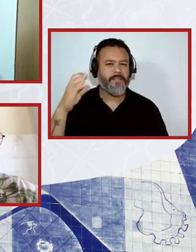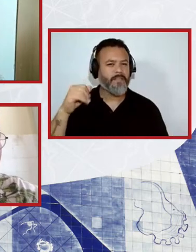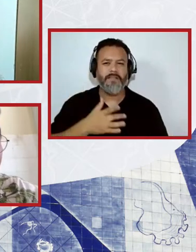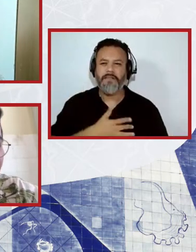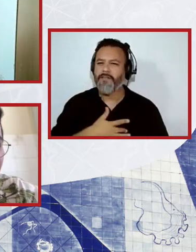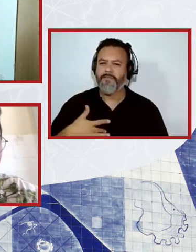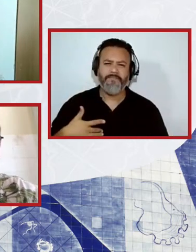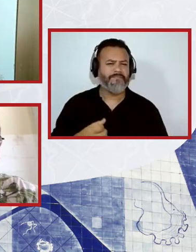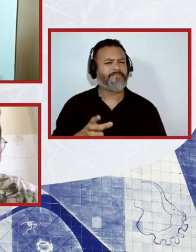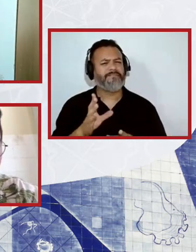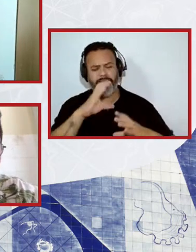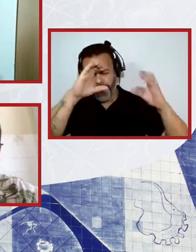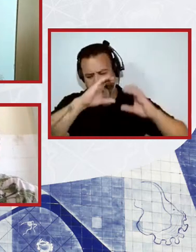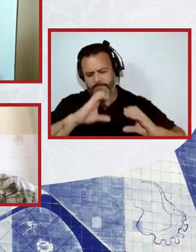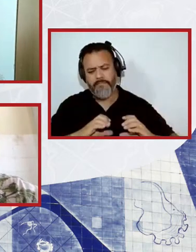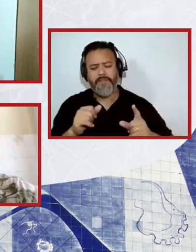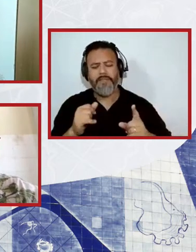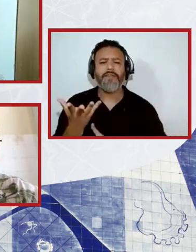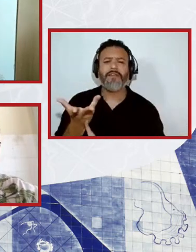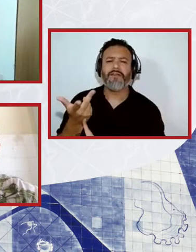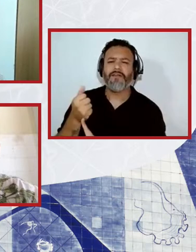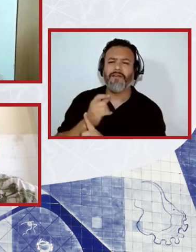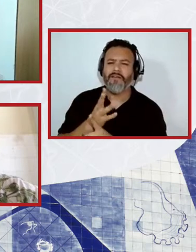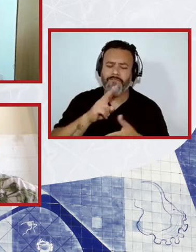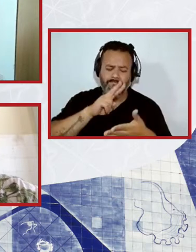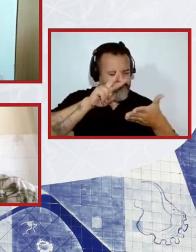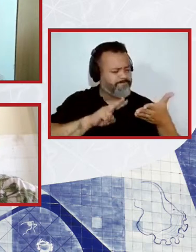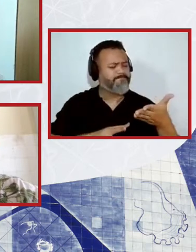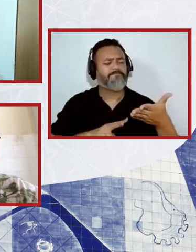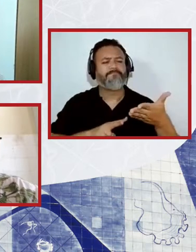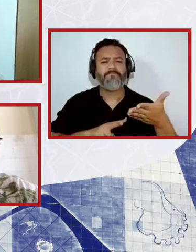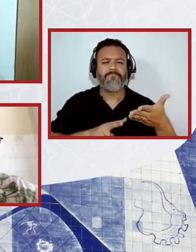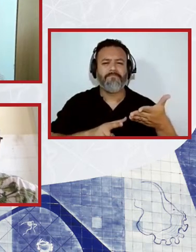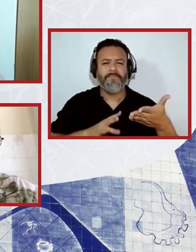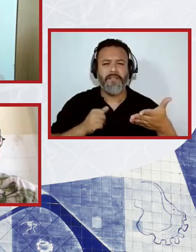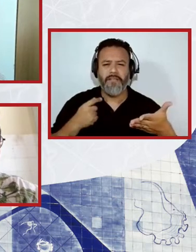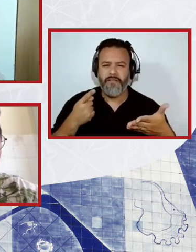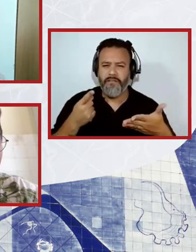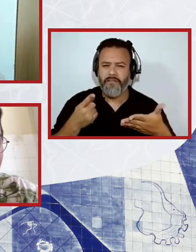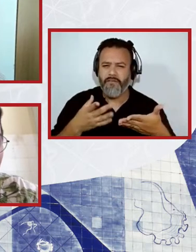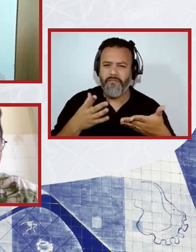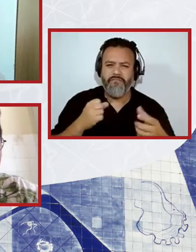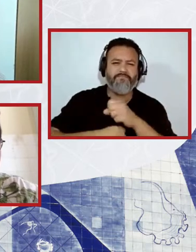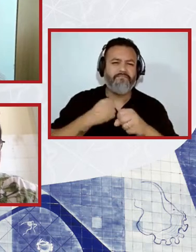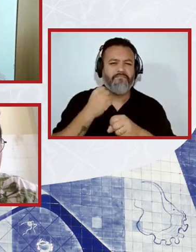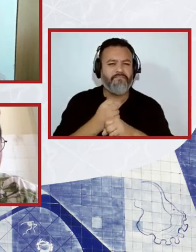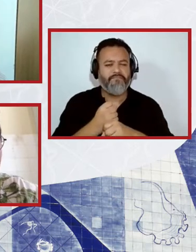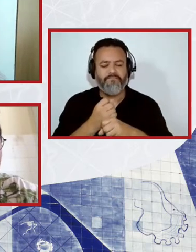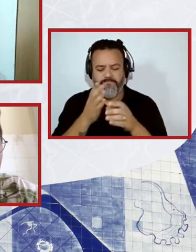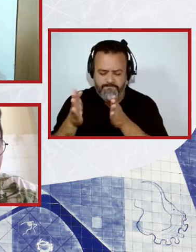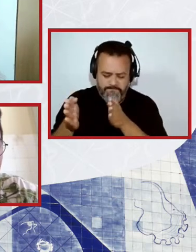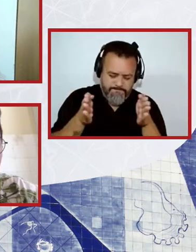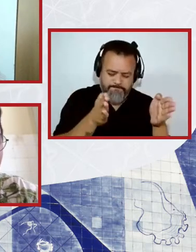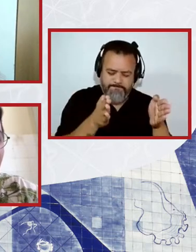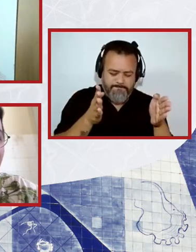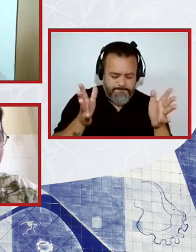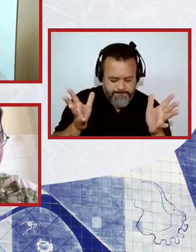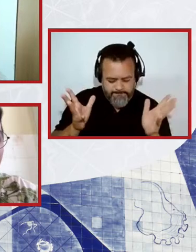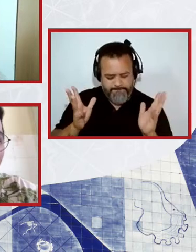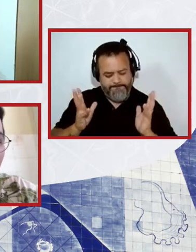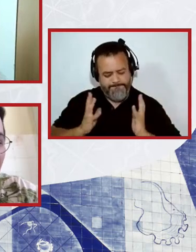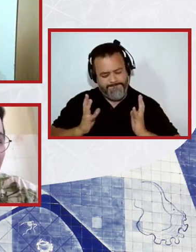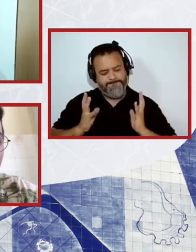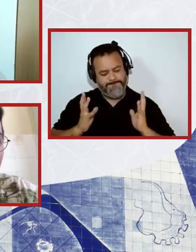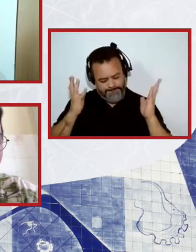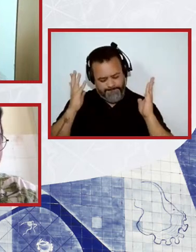saúde, em cidadania, em artes, em literatura. Foi um ano, uma temporada, vamos dizer assim, né, riquíssima. É,